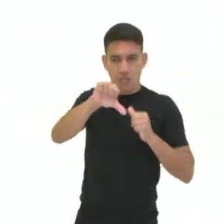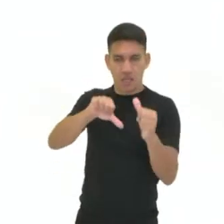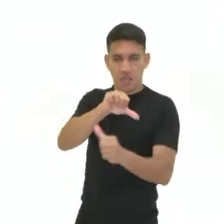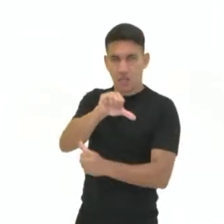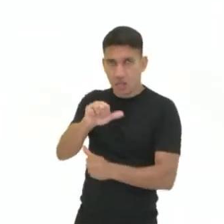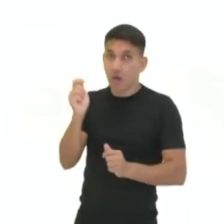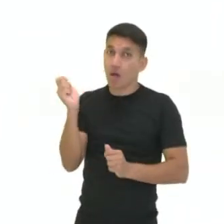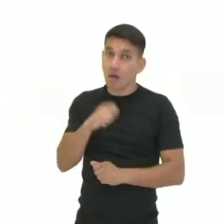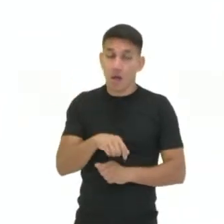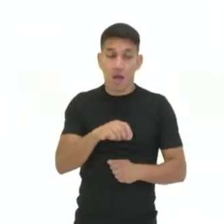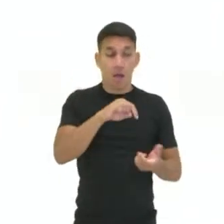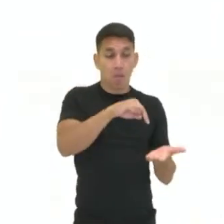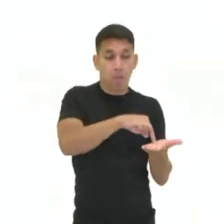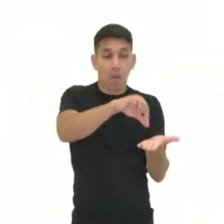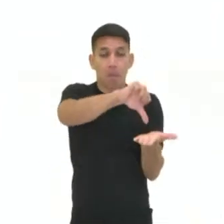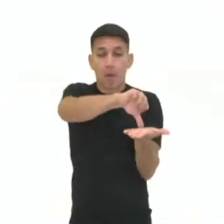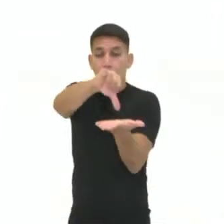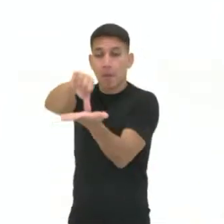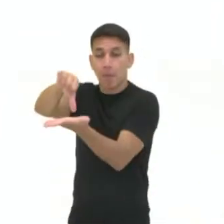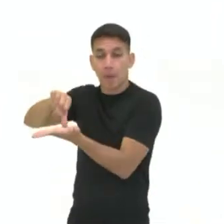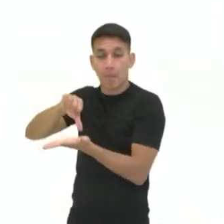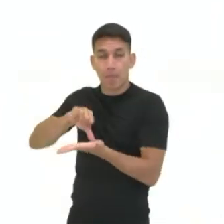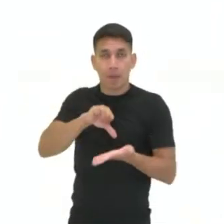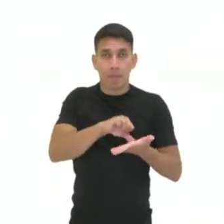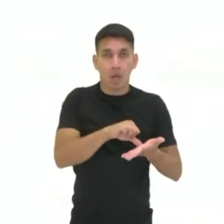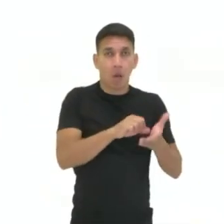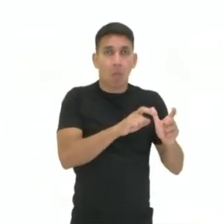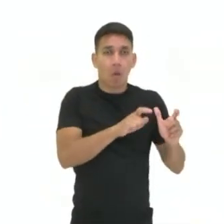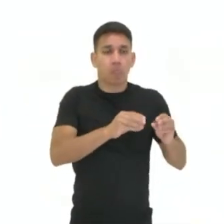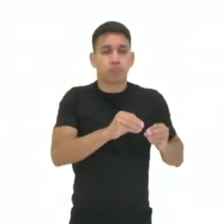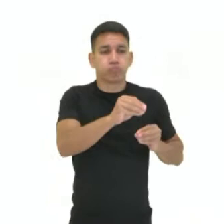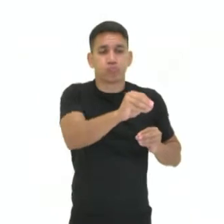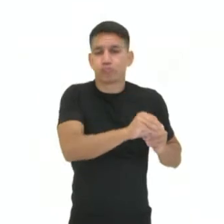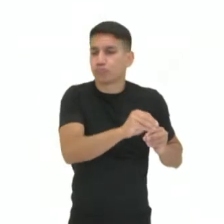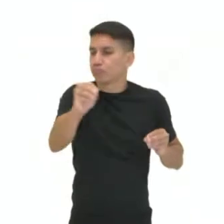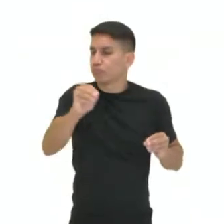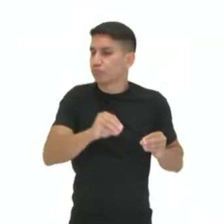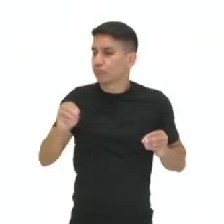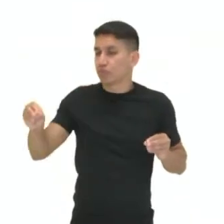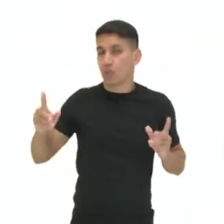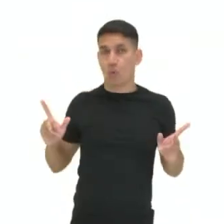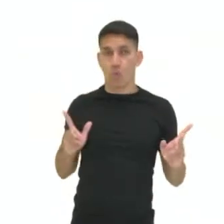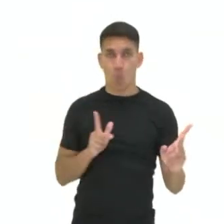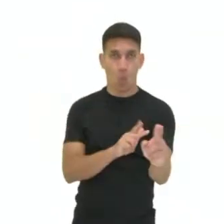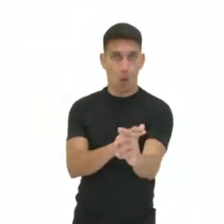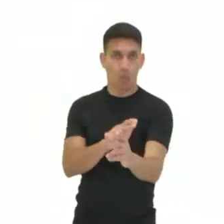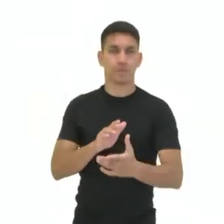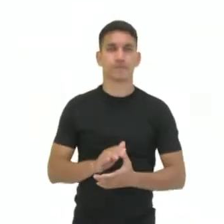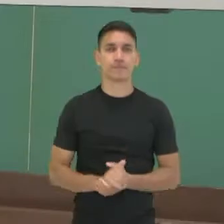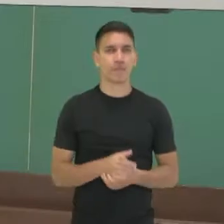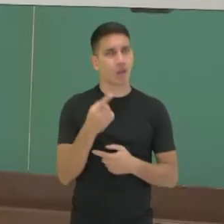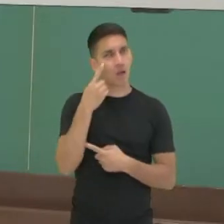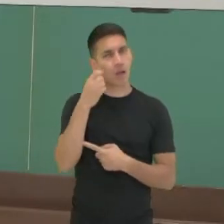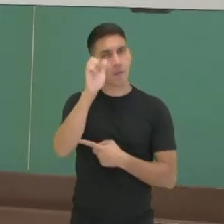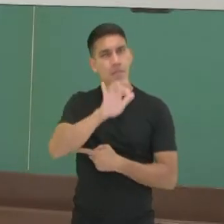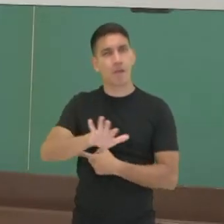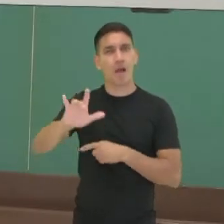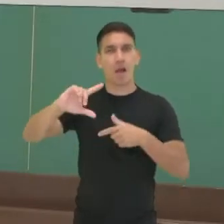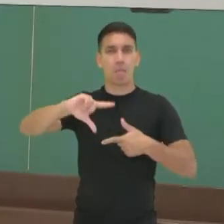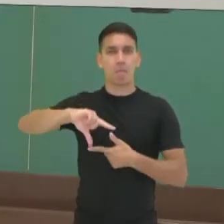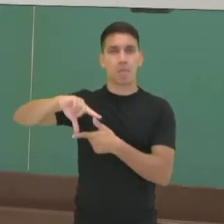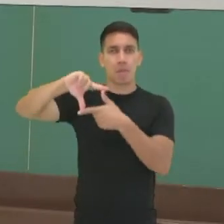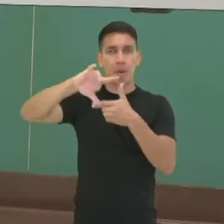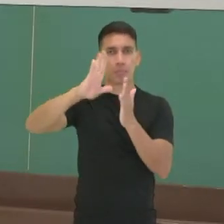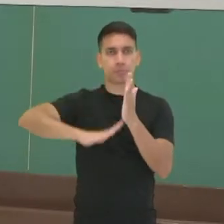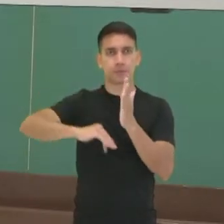é deslocado da mesma maneira. Vamos dar uma olhada num exemplo aqui? Olha esses quadradinhos pintados. Eu